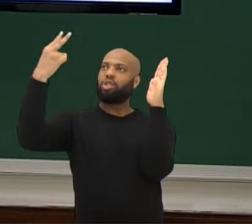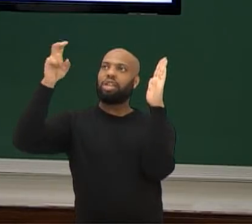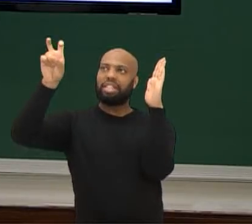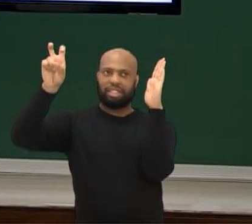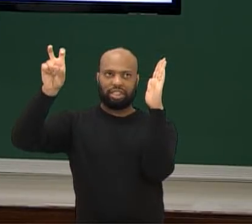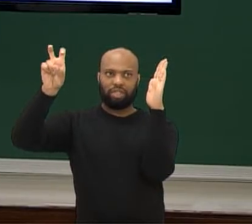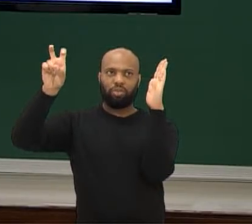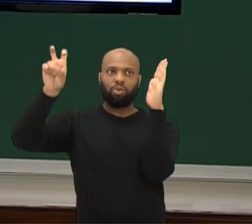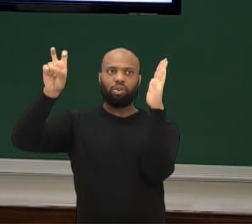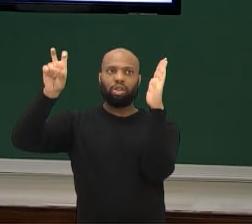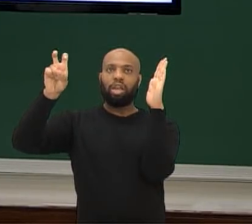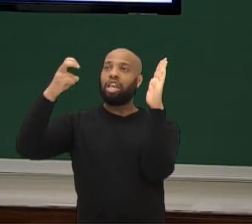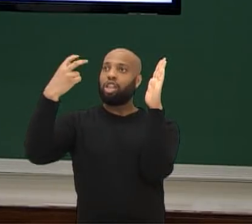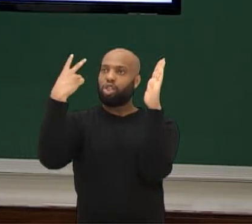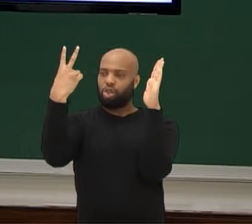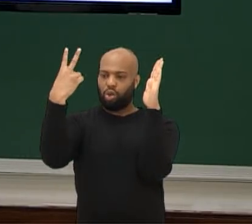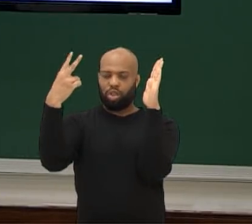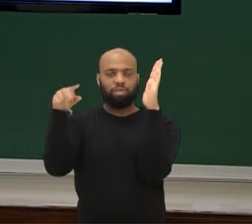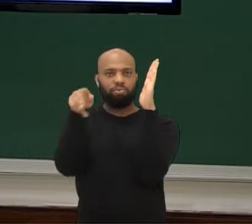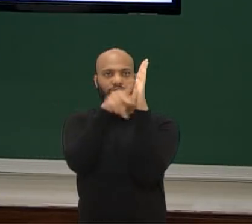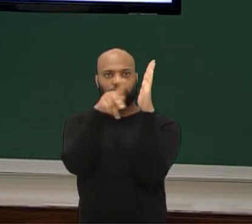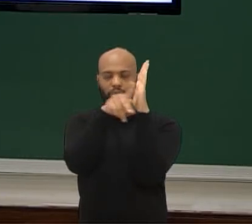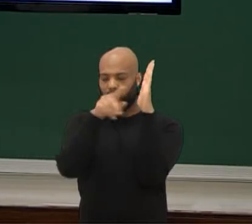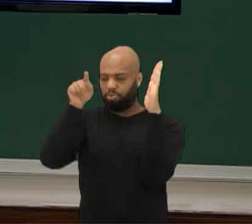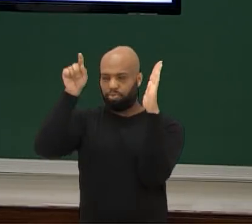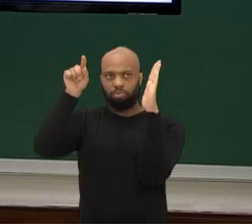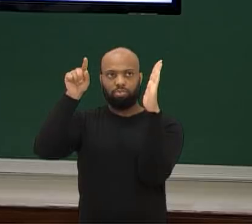e 4, 2 e 5